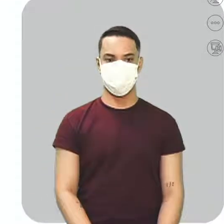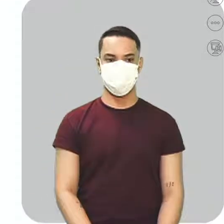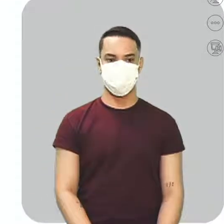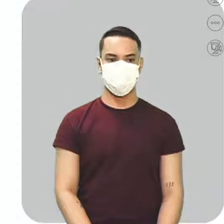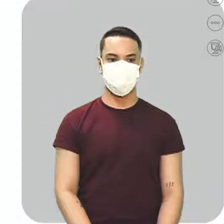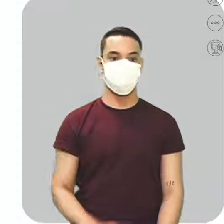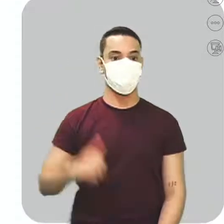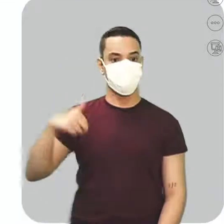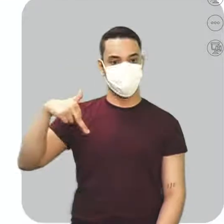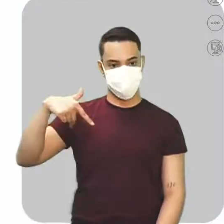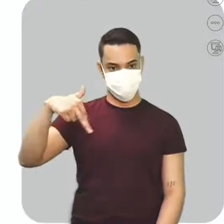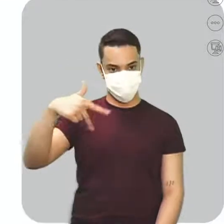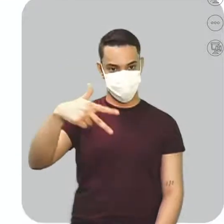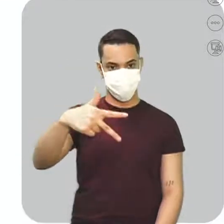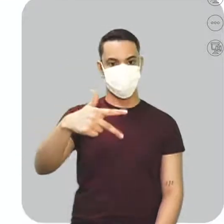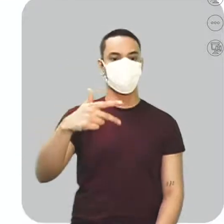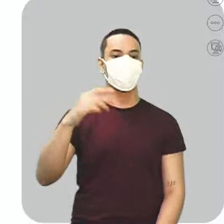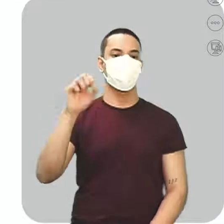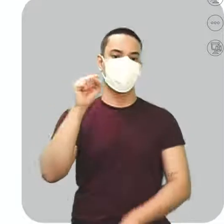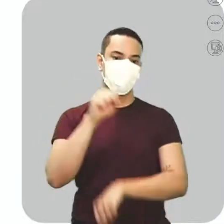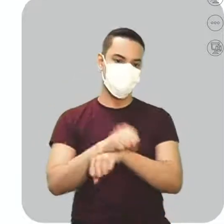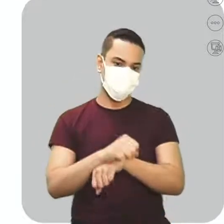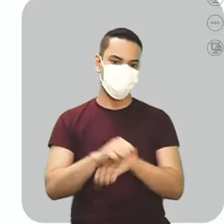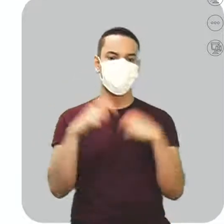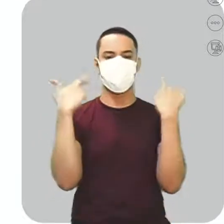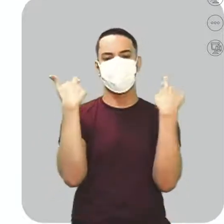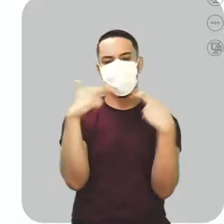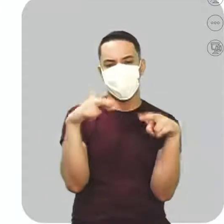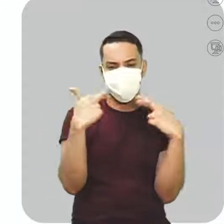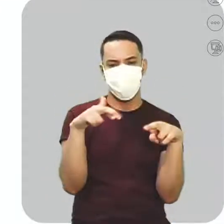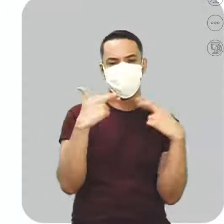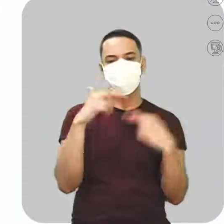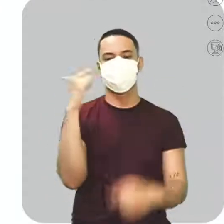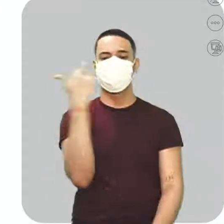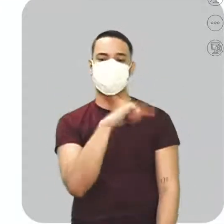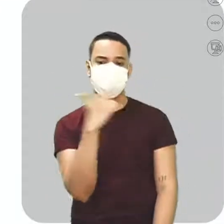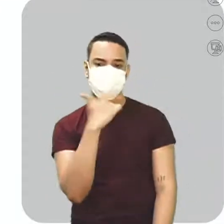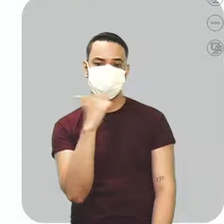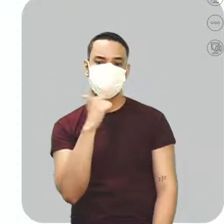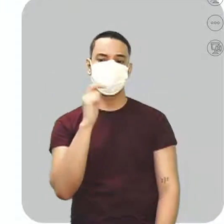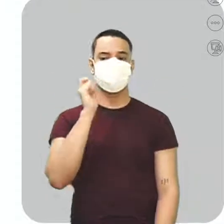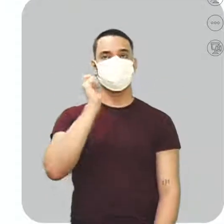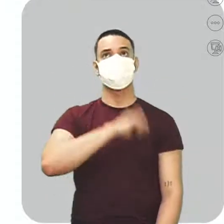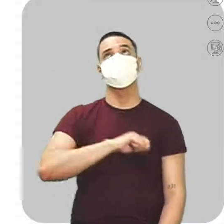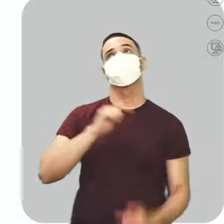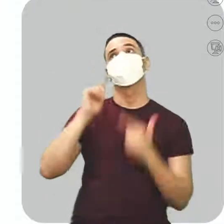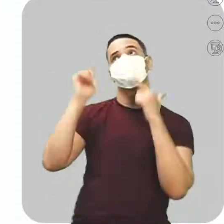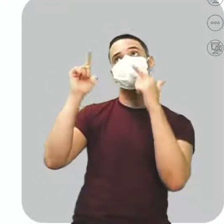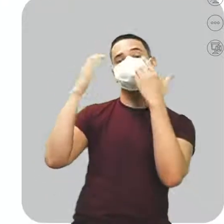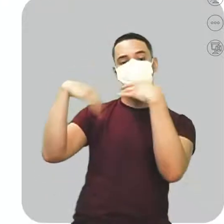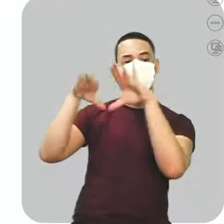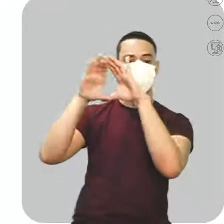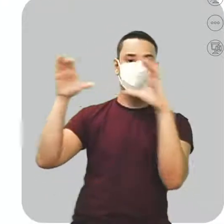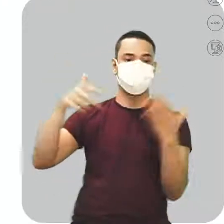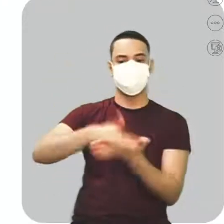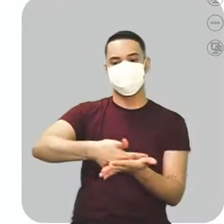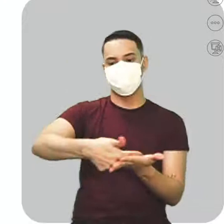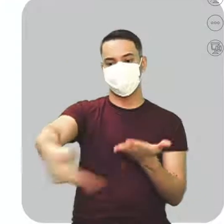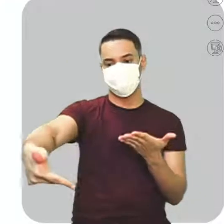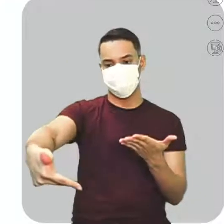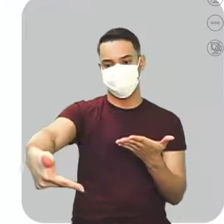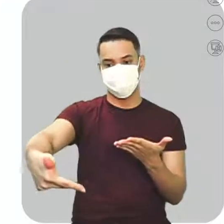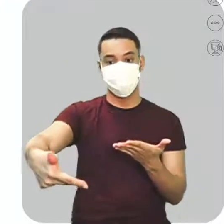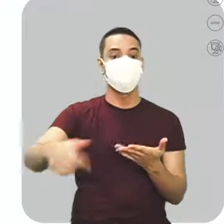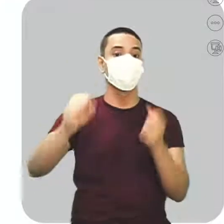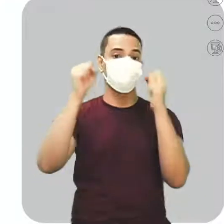Andam em paro, resmungam, urram, gargalho, ameaçam o céu e escorregam. Então,